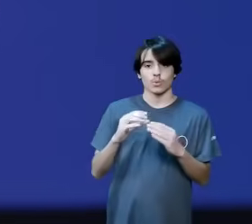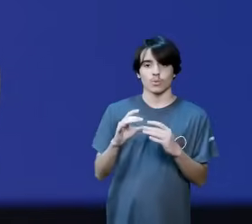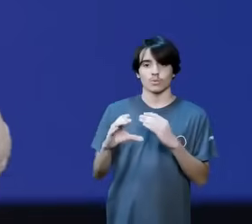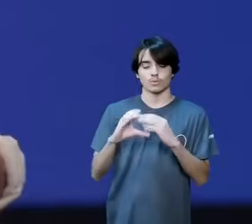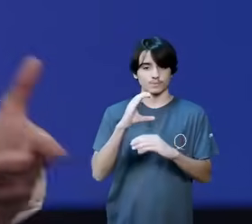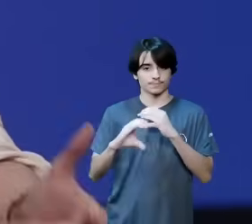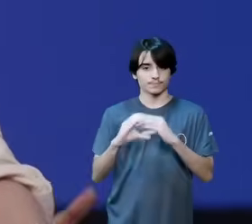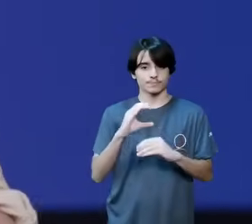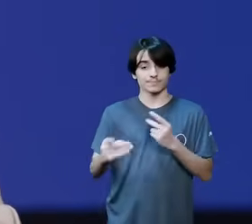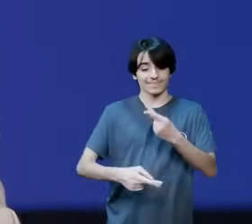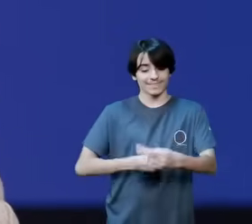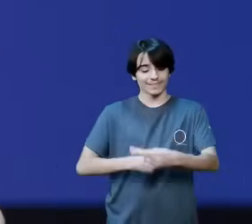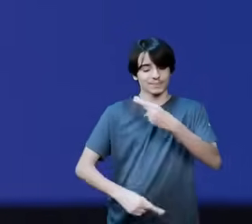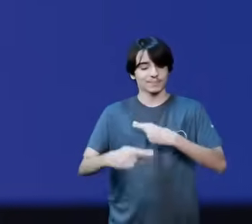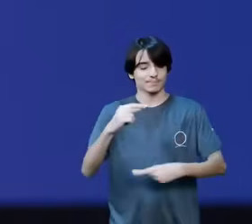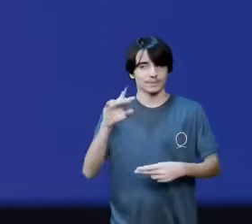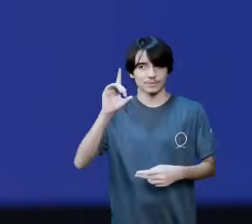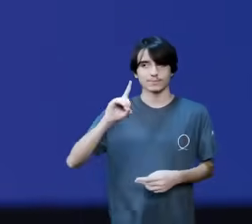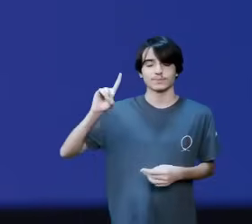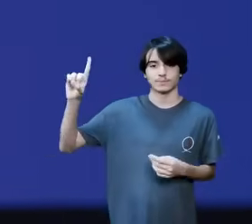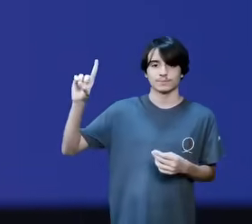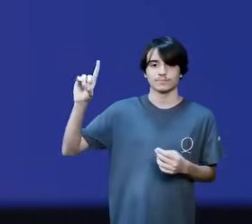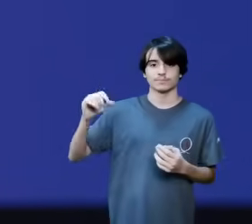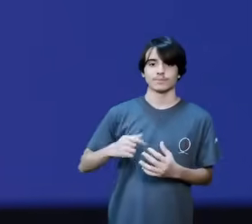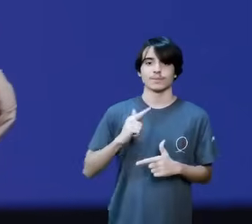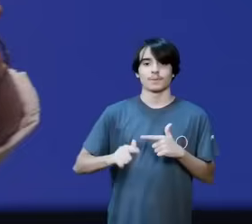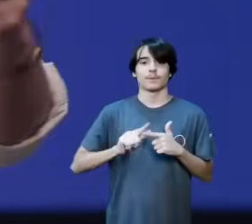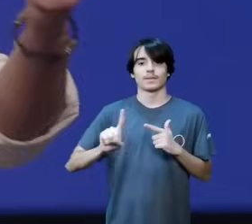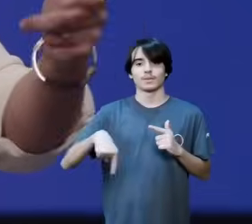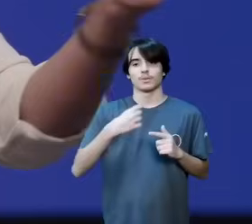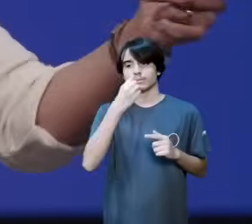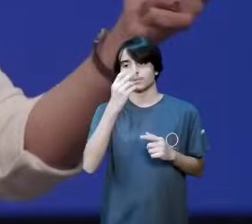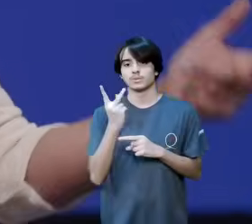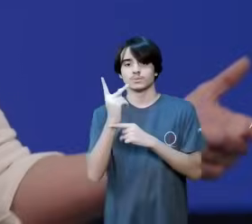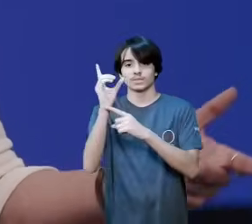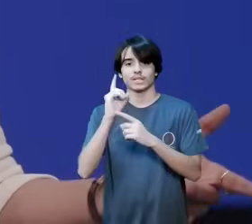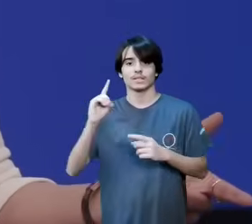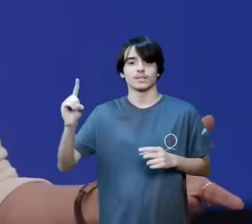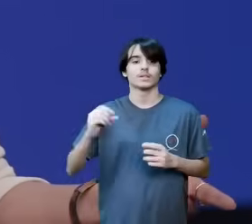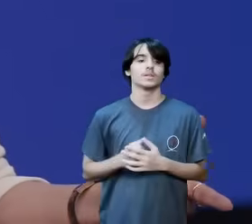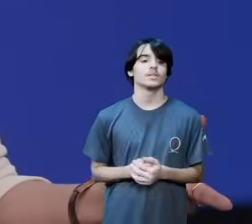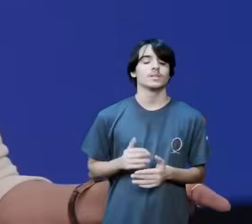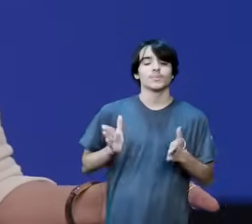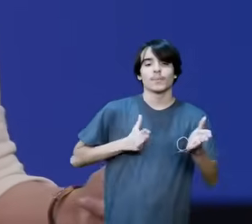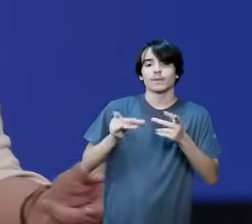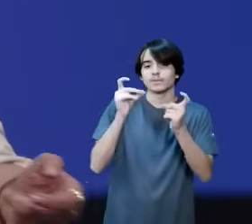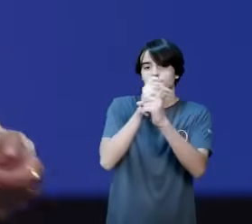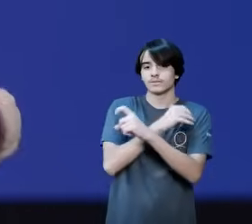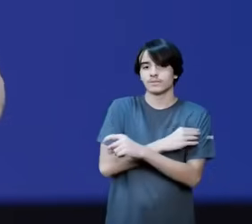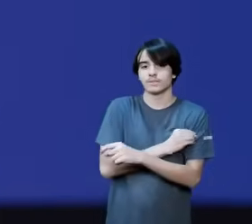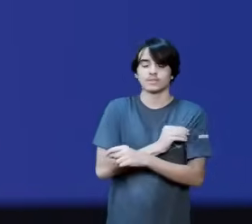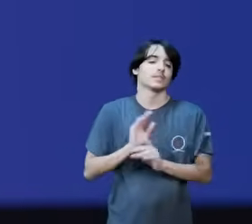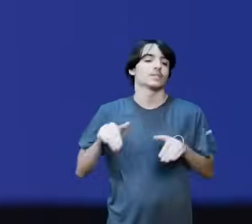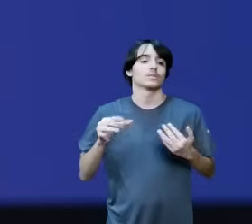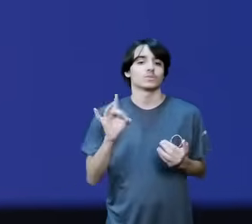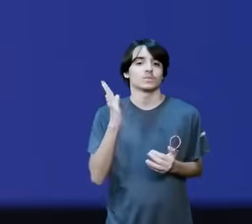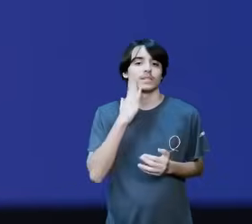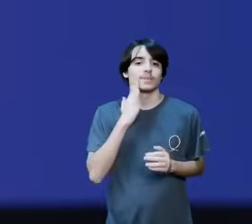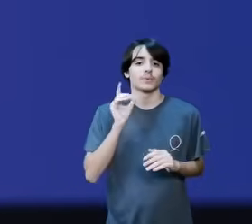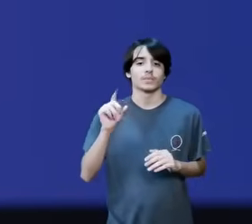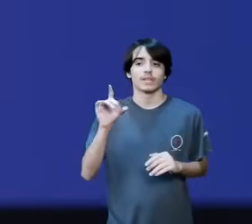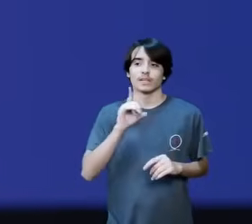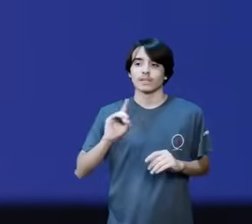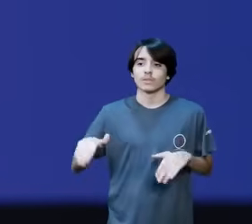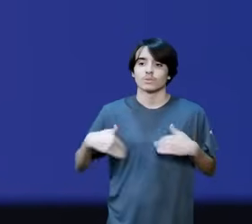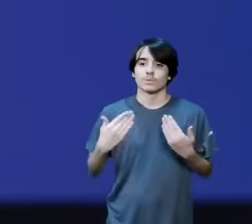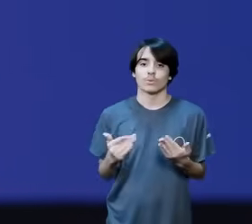boca e diga: relacionamento. O problema é que somos bons de buscar a Deus em momentos de socorro. Então só sabemos que é Deus